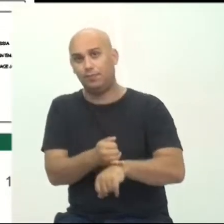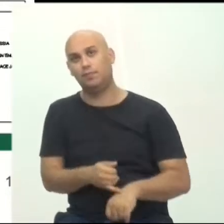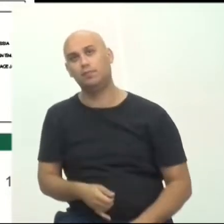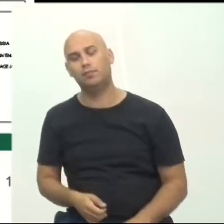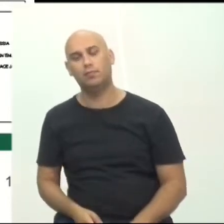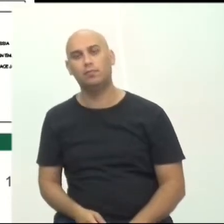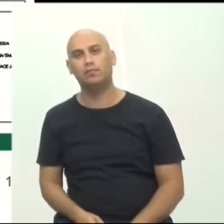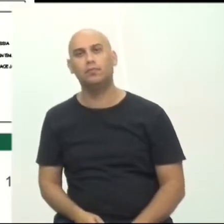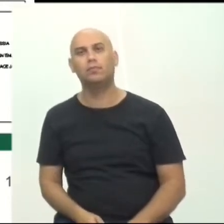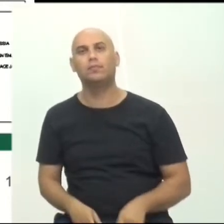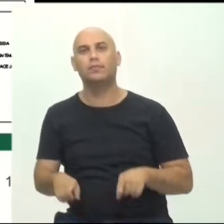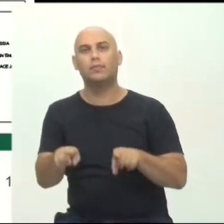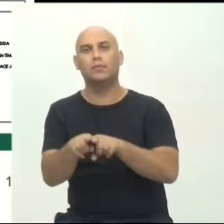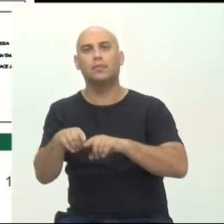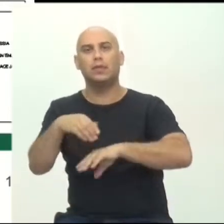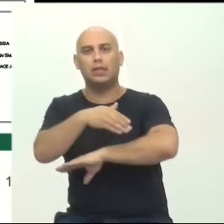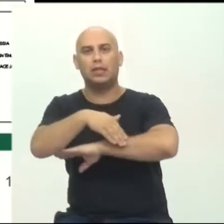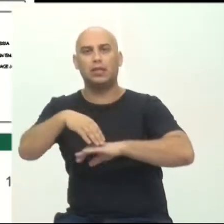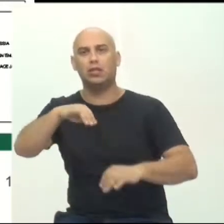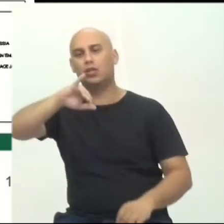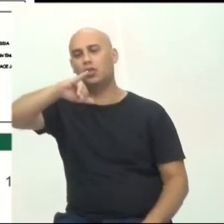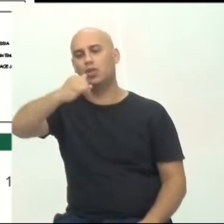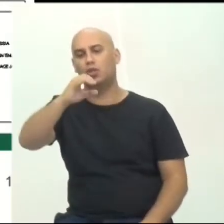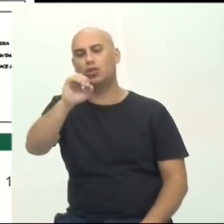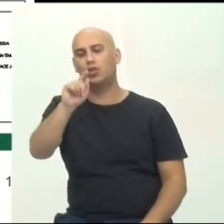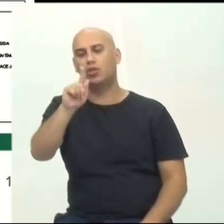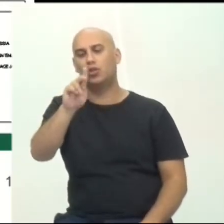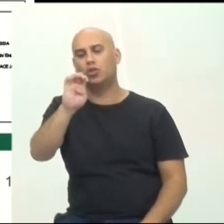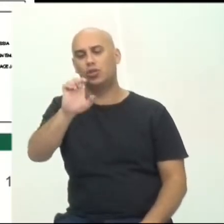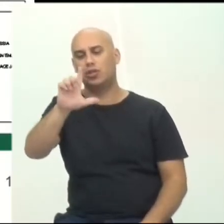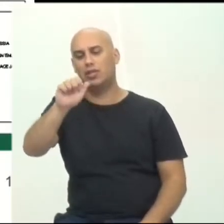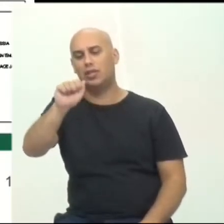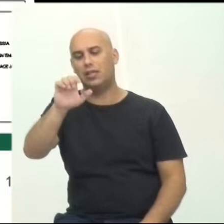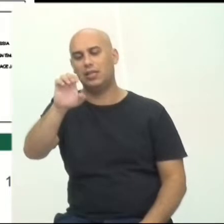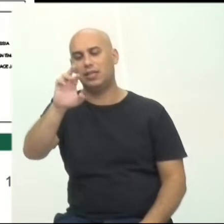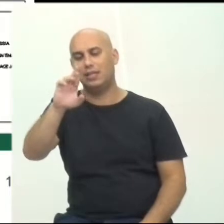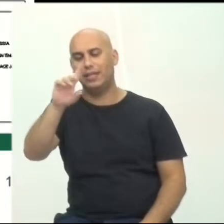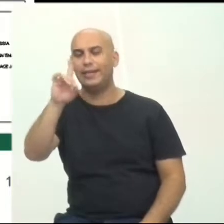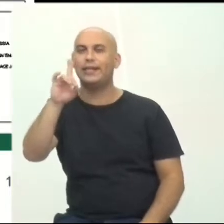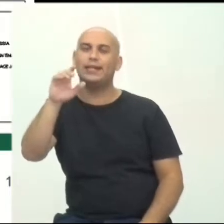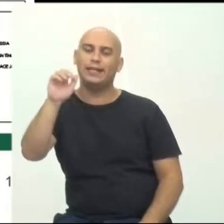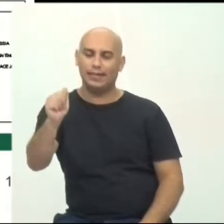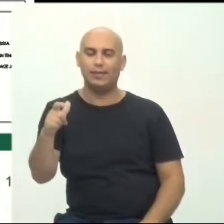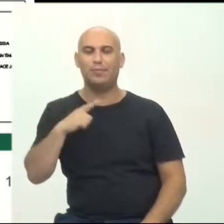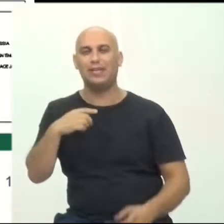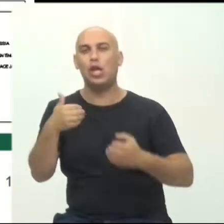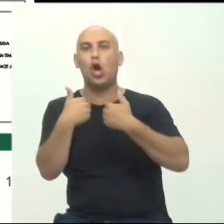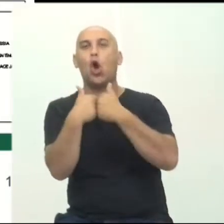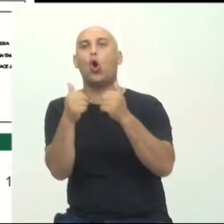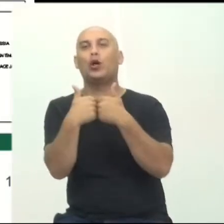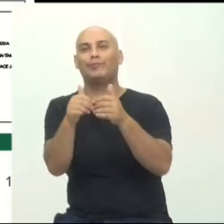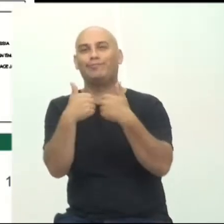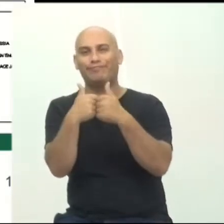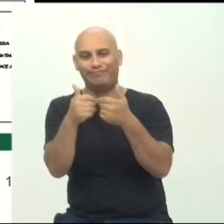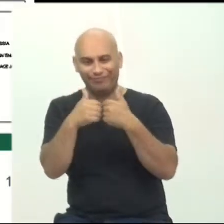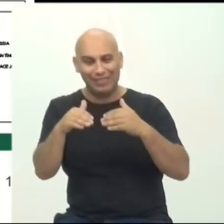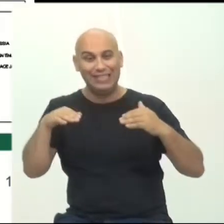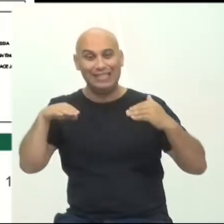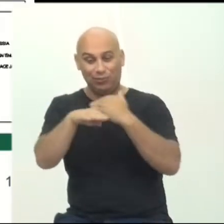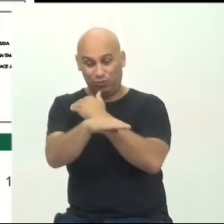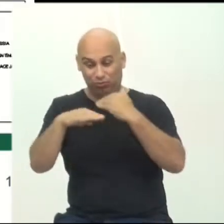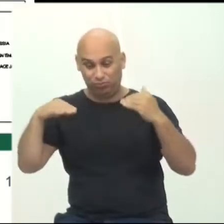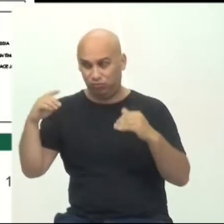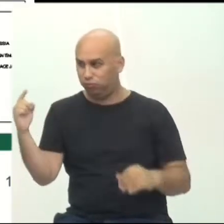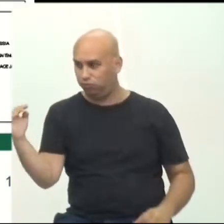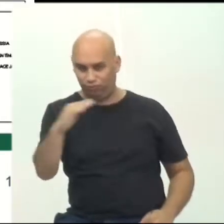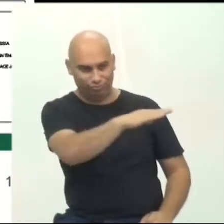na rodovia Jorge Lacerda, é porque ali também passam os ônibus, né? Exato. Ali é onde os ônibus passam bastante. E, então,